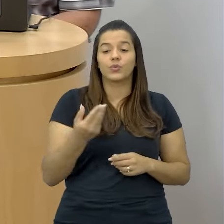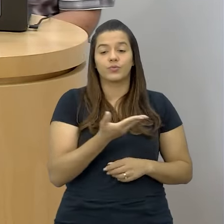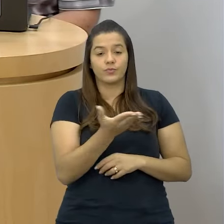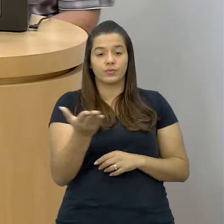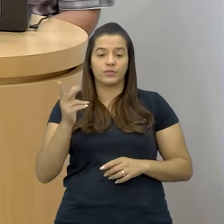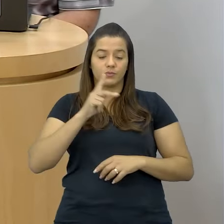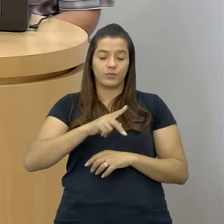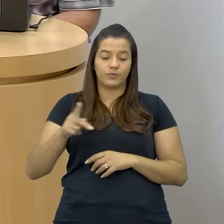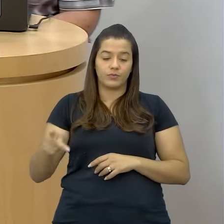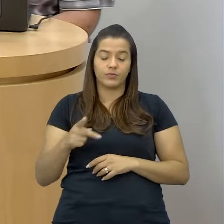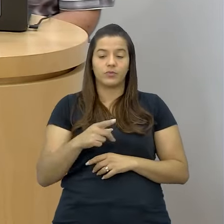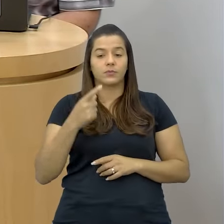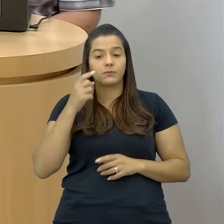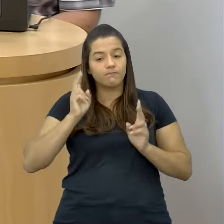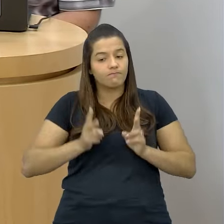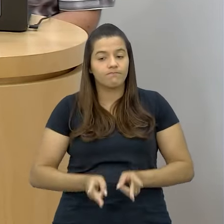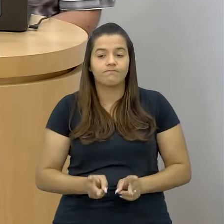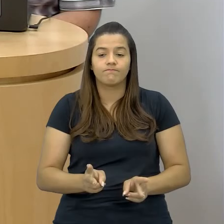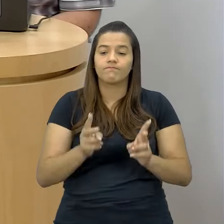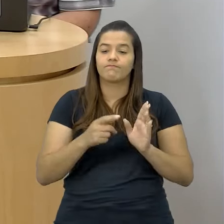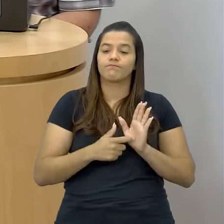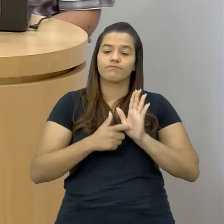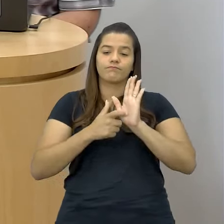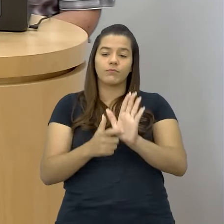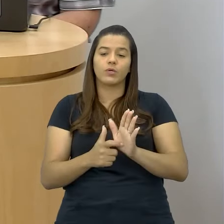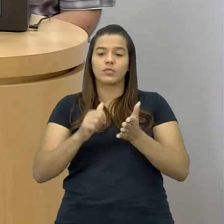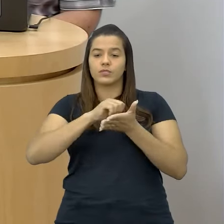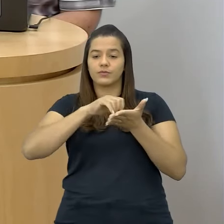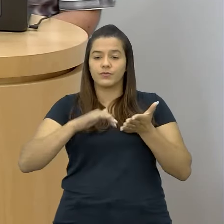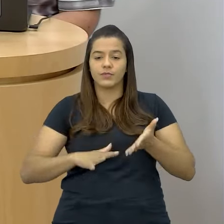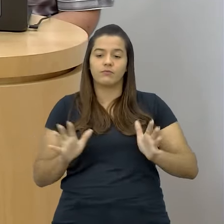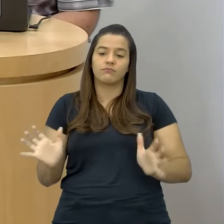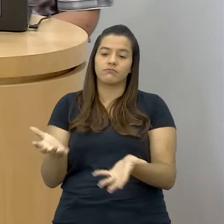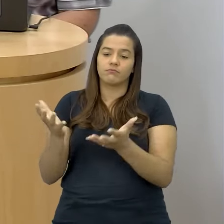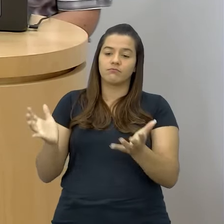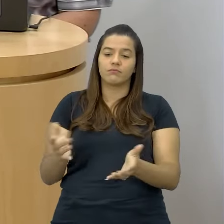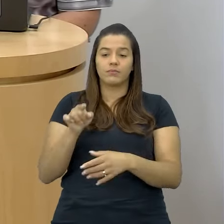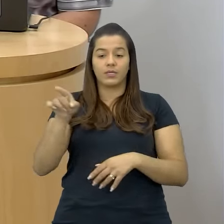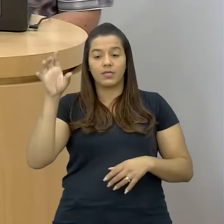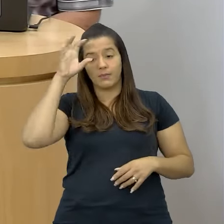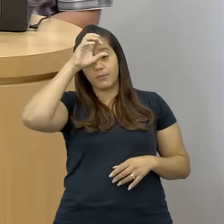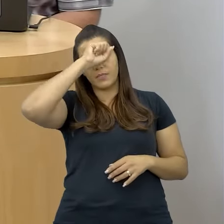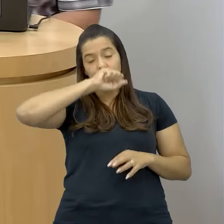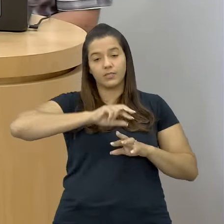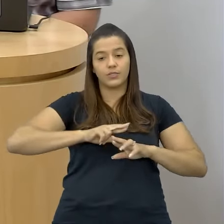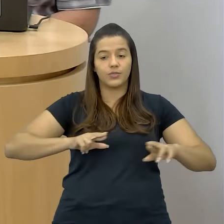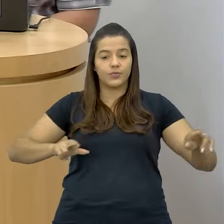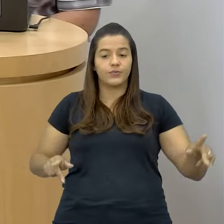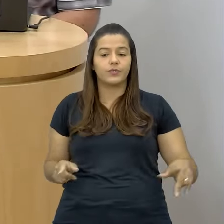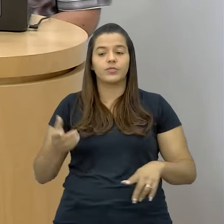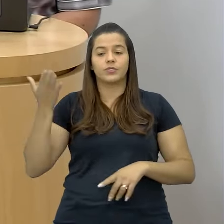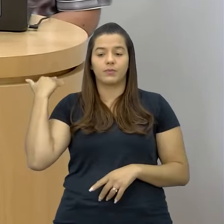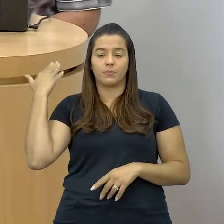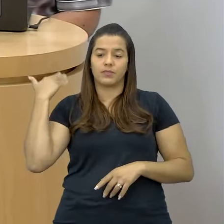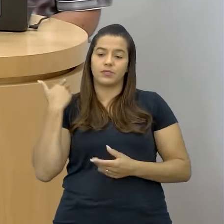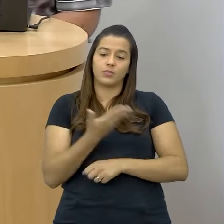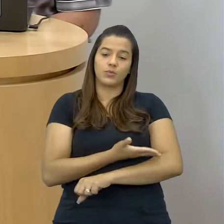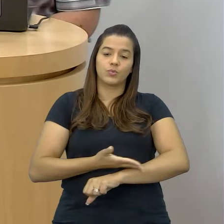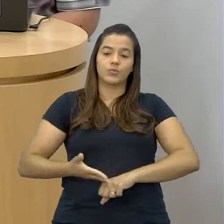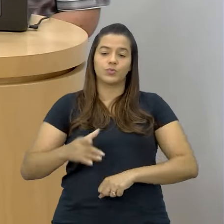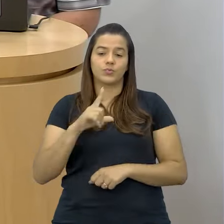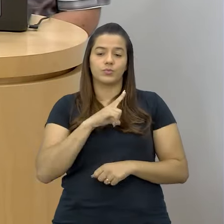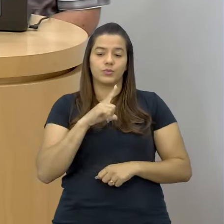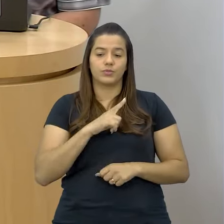professores, que sempre tragam atividades mais mão na massa para ele aprender de uma maneira diferente do que era habitual. Era mais